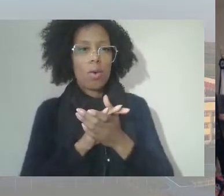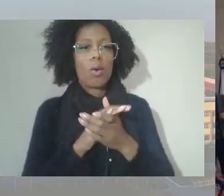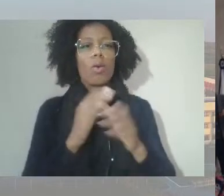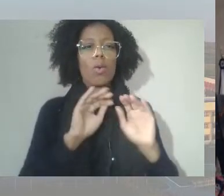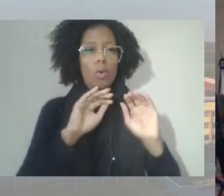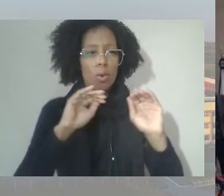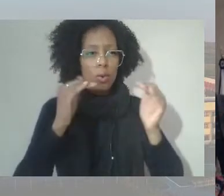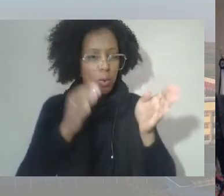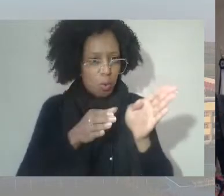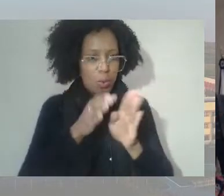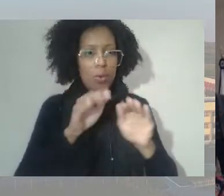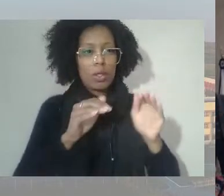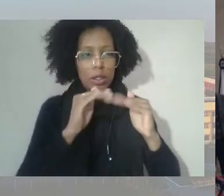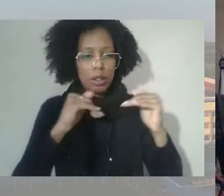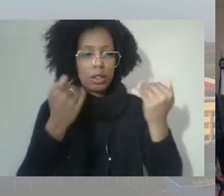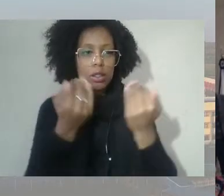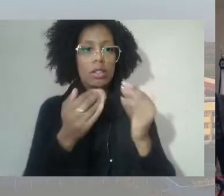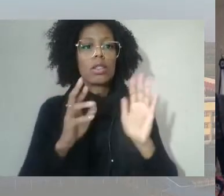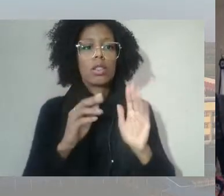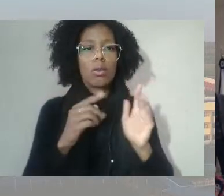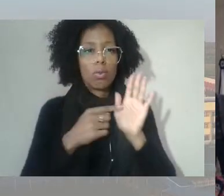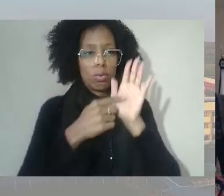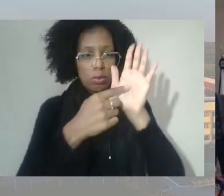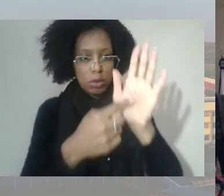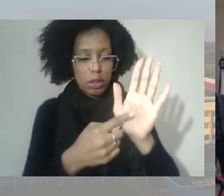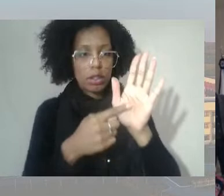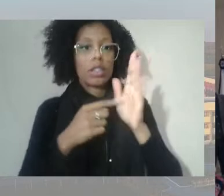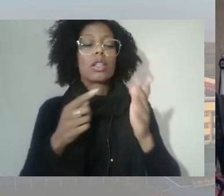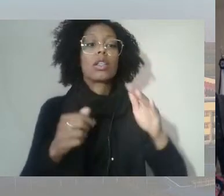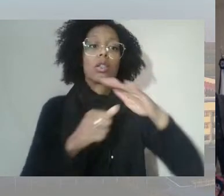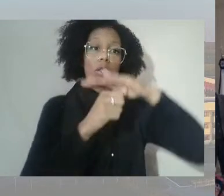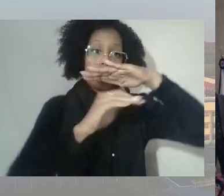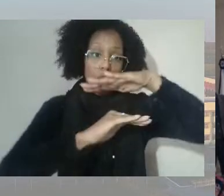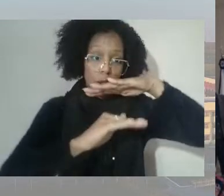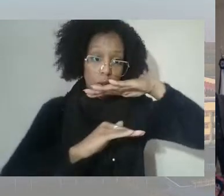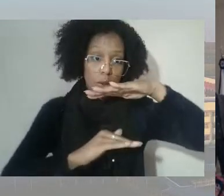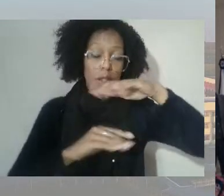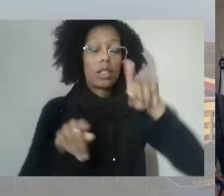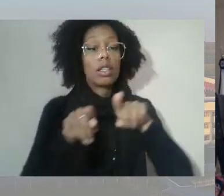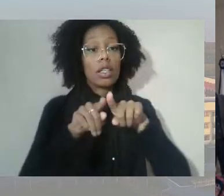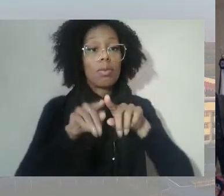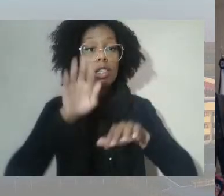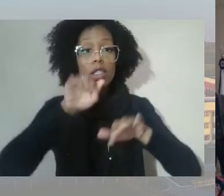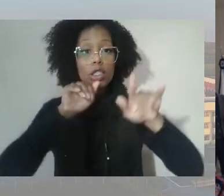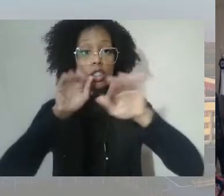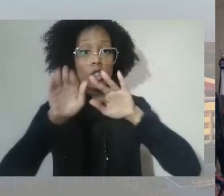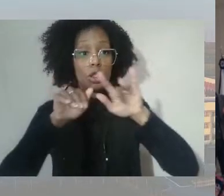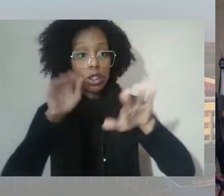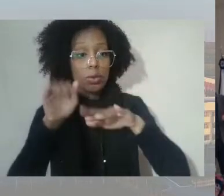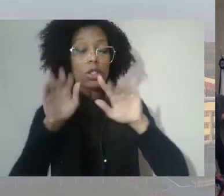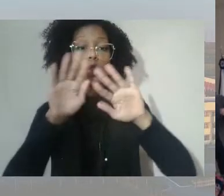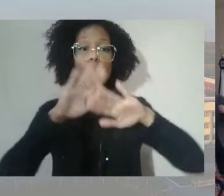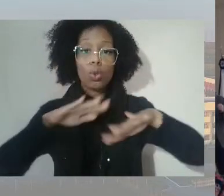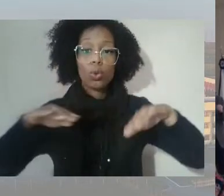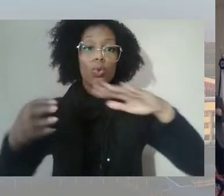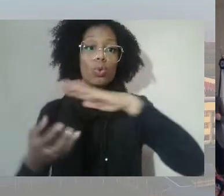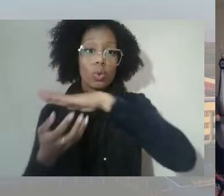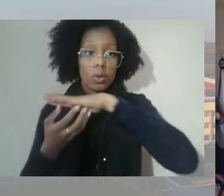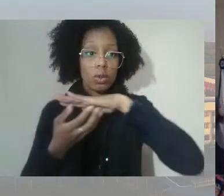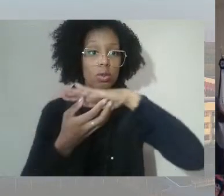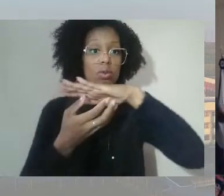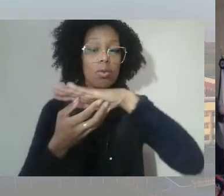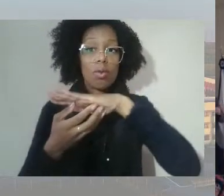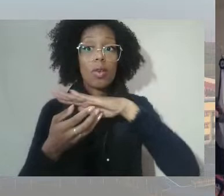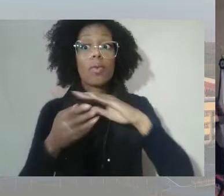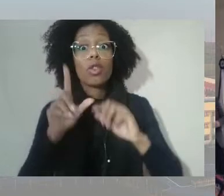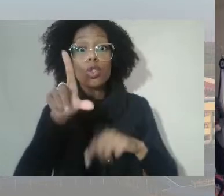campus, representantes das pró-reitorias e vamos fazer um chamamento para que todos os campus indiquem um membro